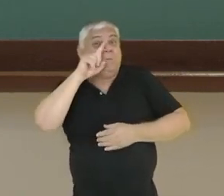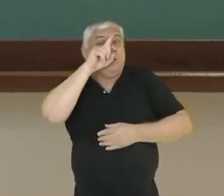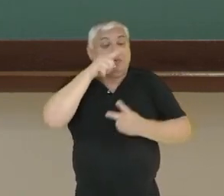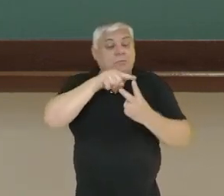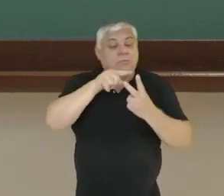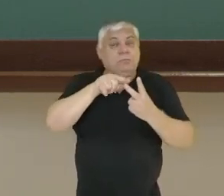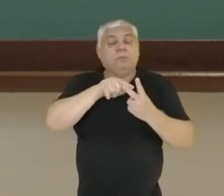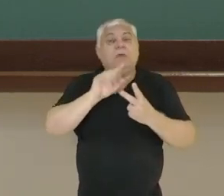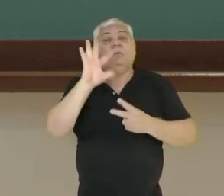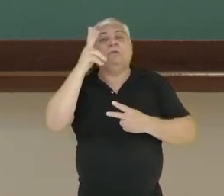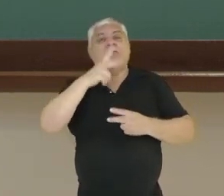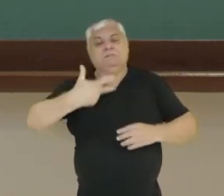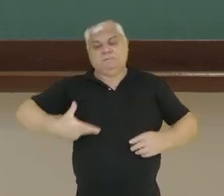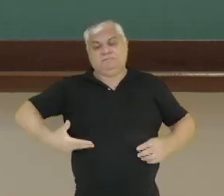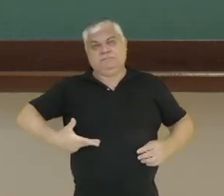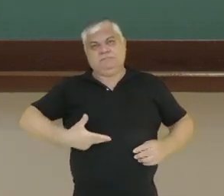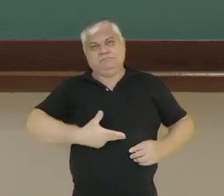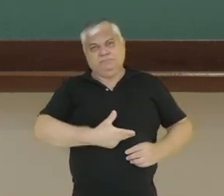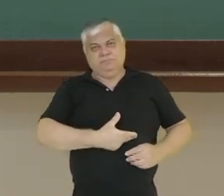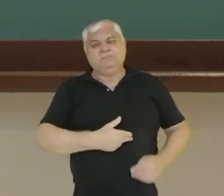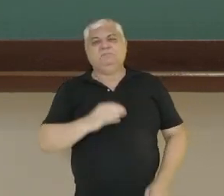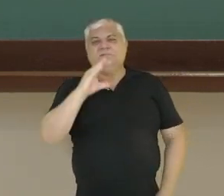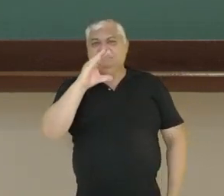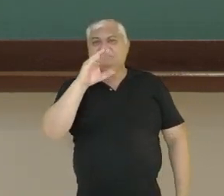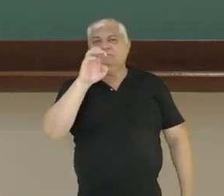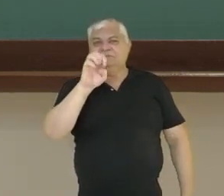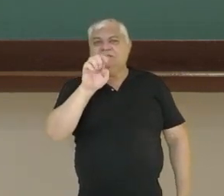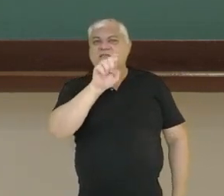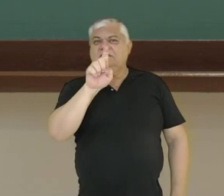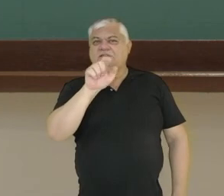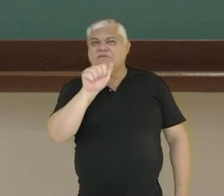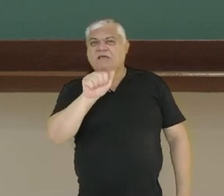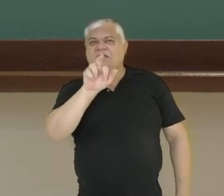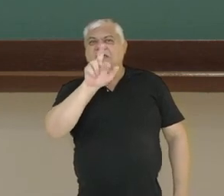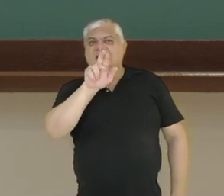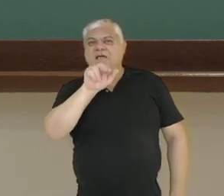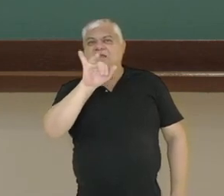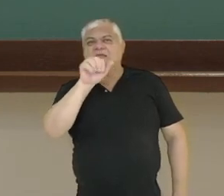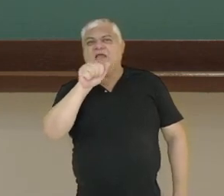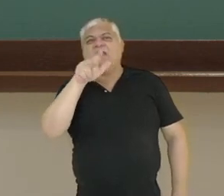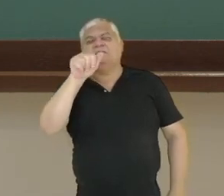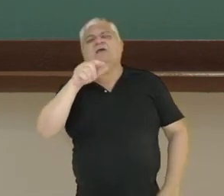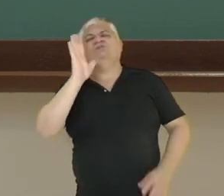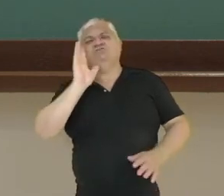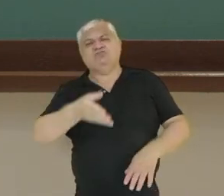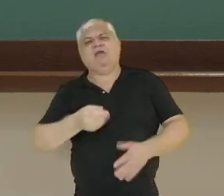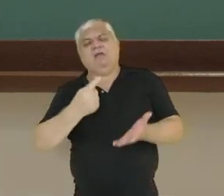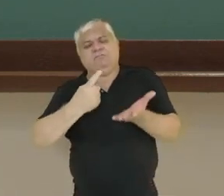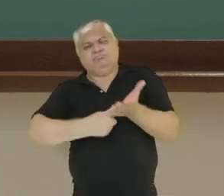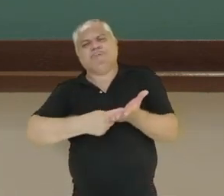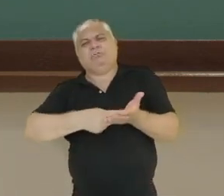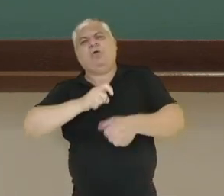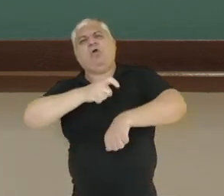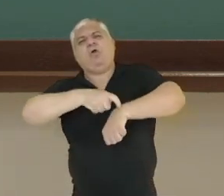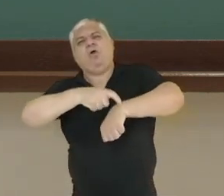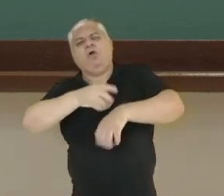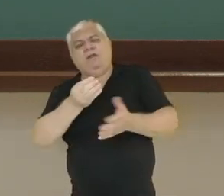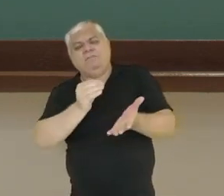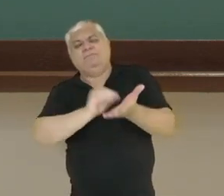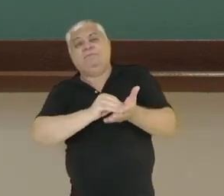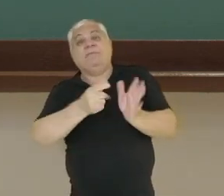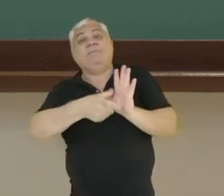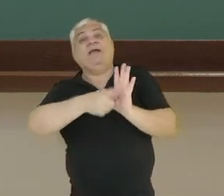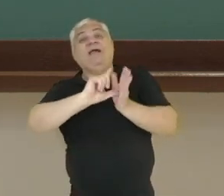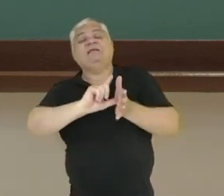parto cesariana. O parto cesariana também, em algumas mulheres já é marcado antecipadamente, né? Mas antes ela era